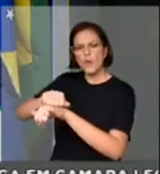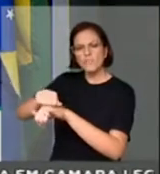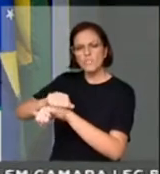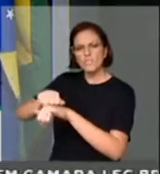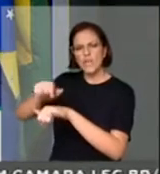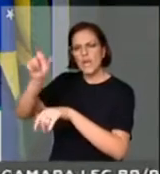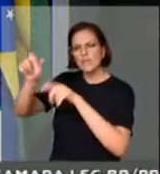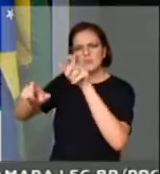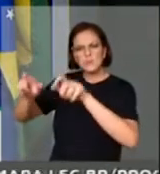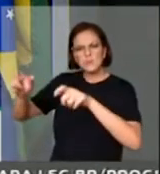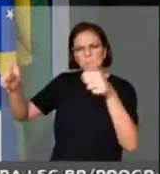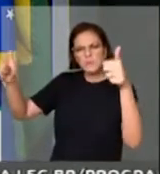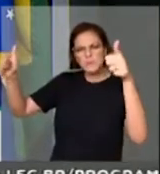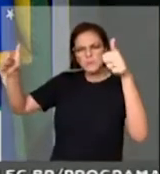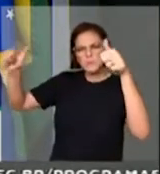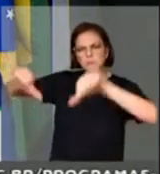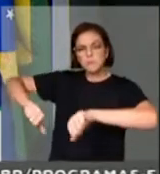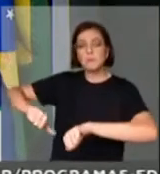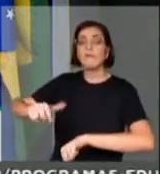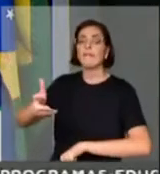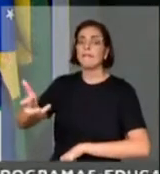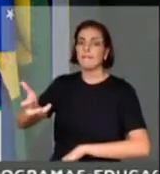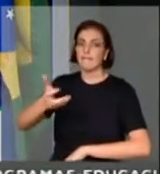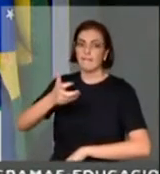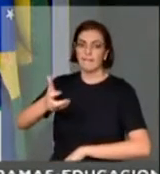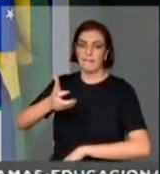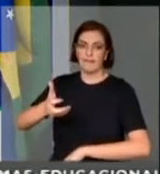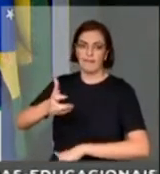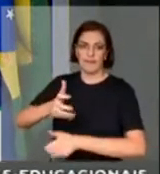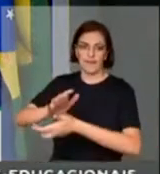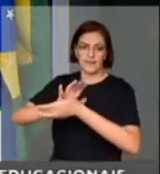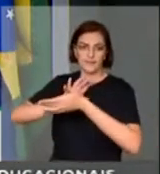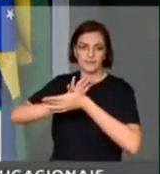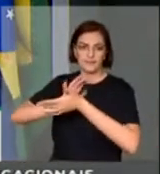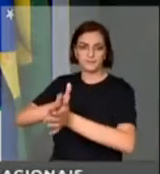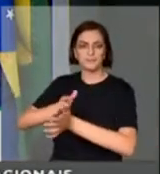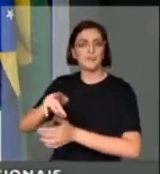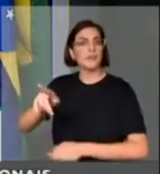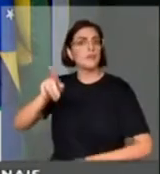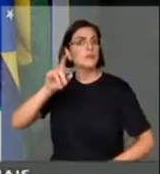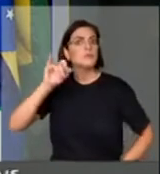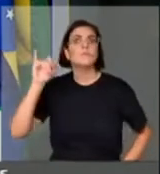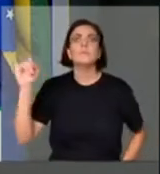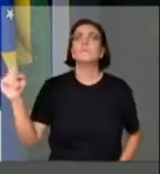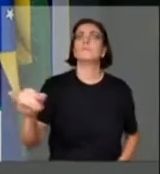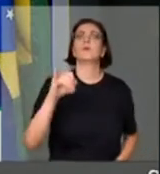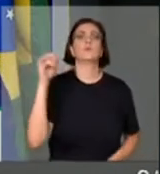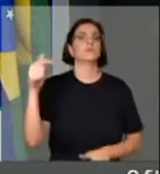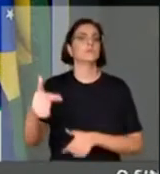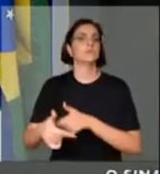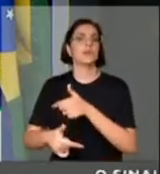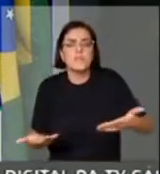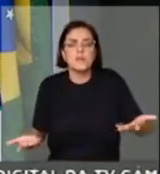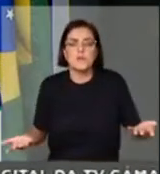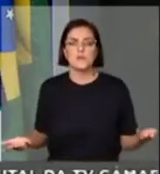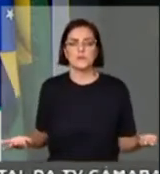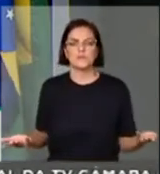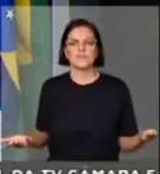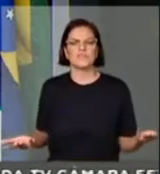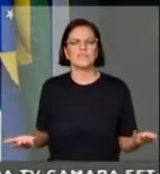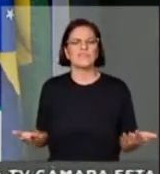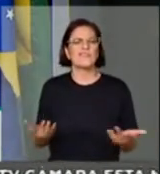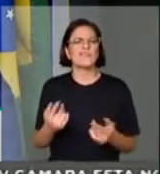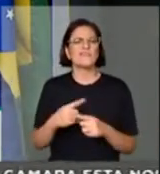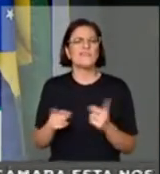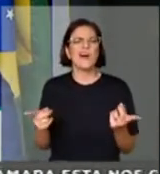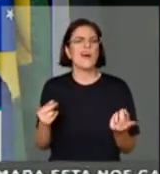reputação desses membros, dessa maior operação de combate à corrupção do mundo,